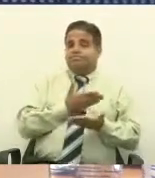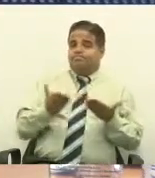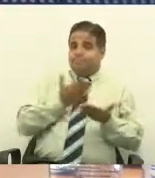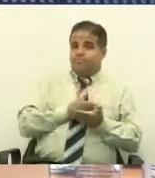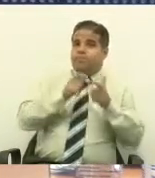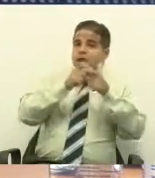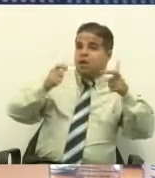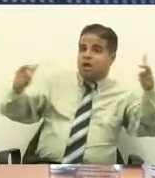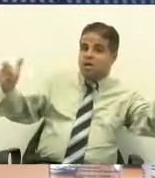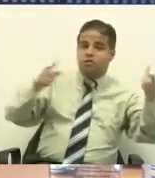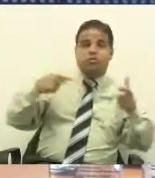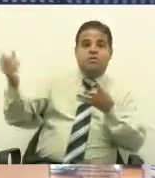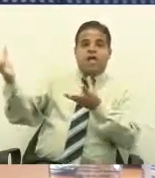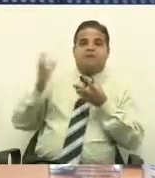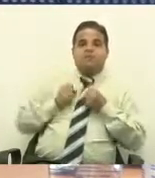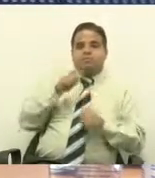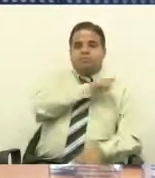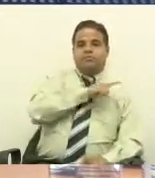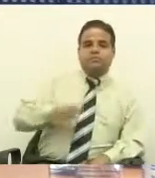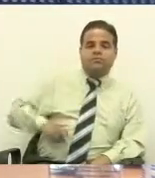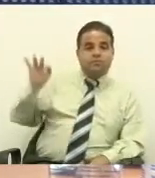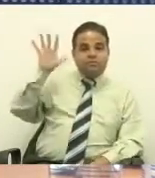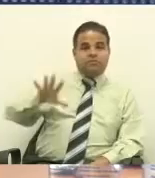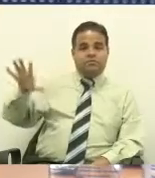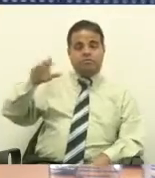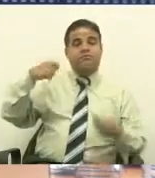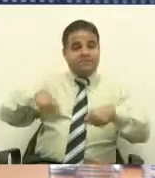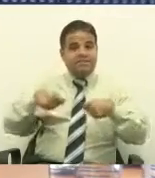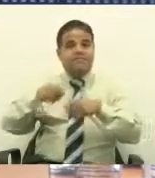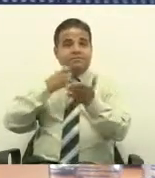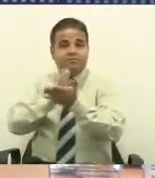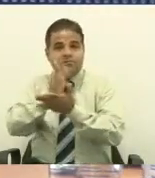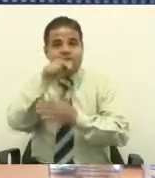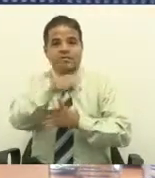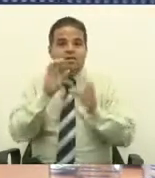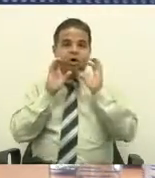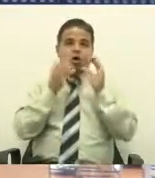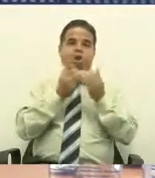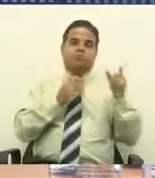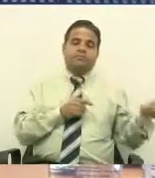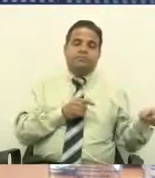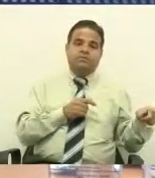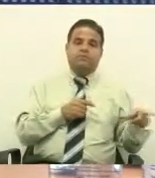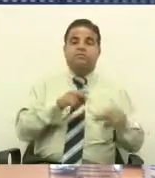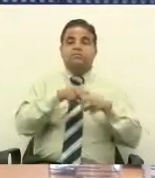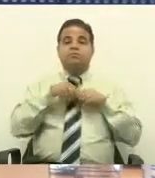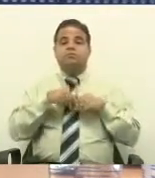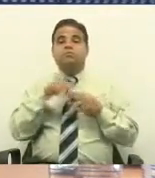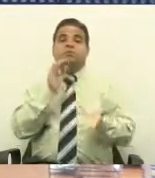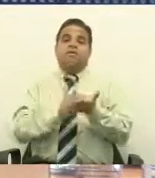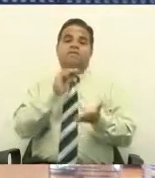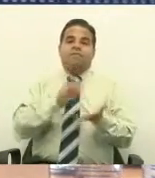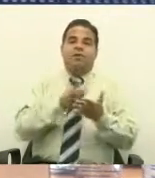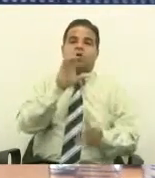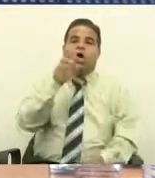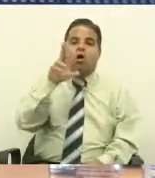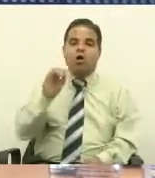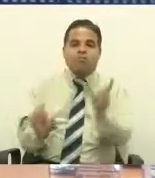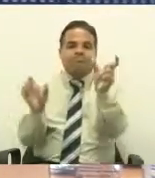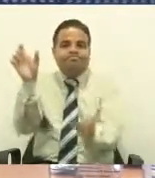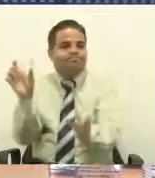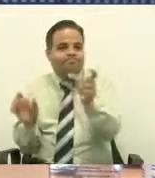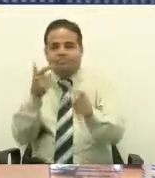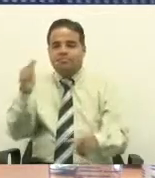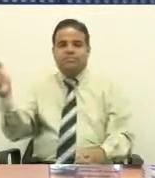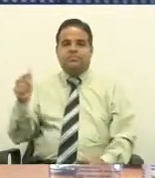nós recebemos do governo federal e que precisava ser aprovada por essa comissão, por ausência de quórum. Recentemente,